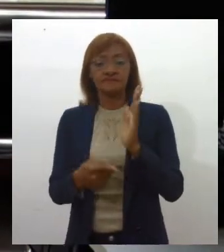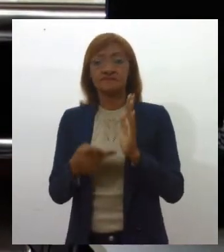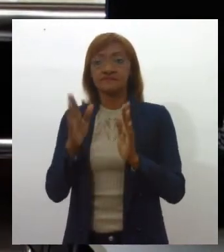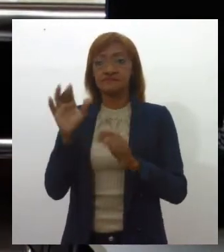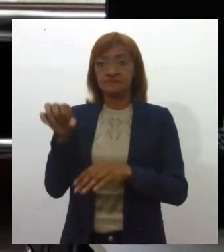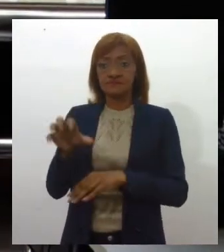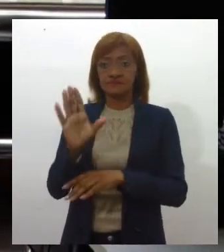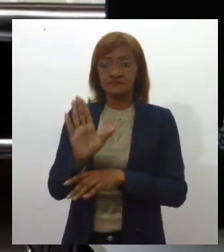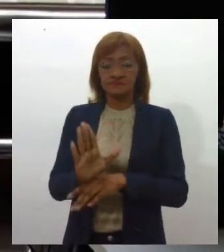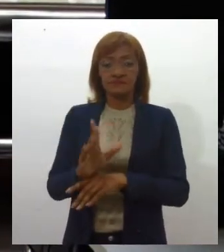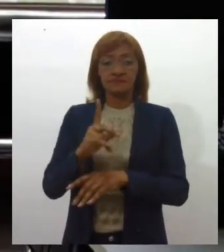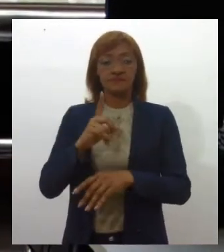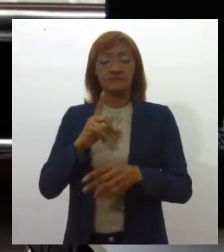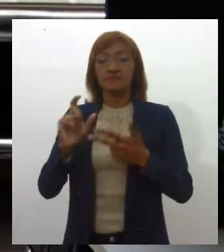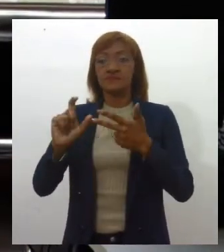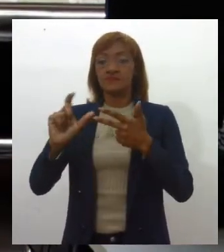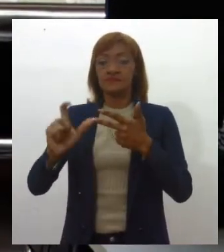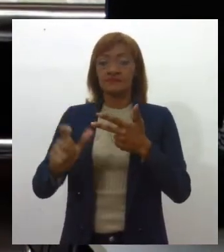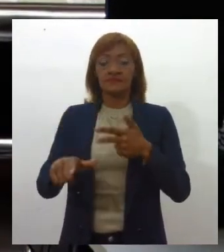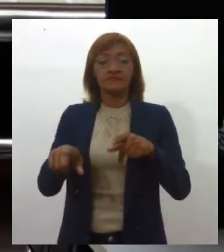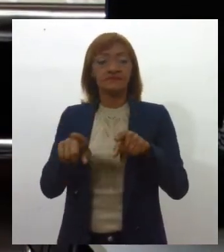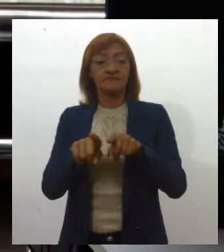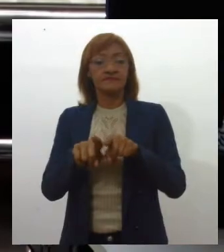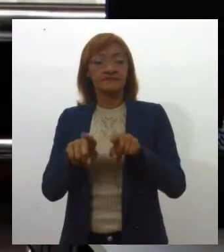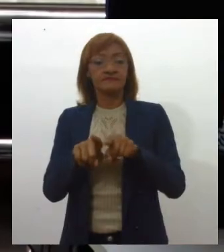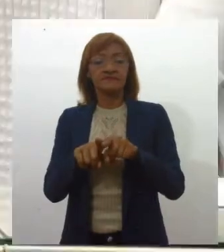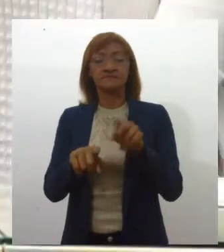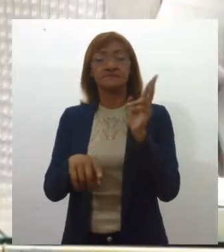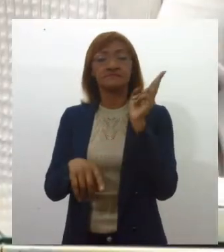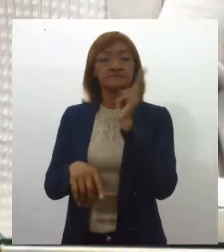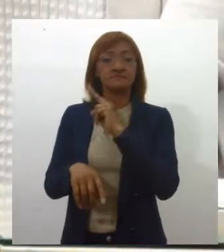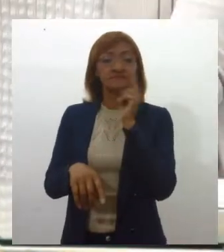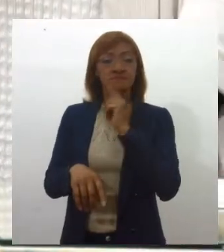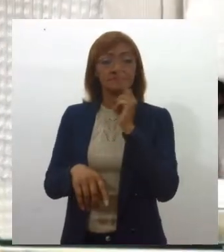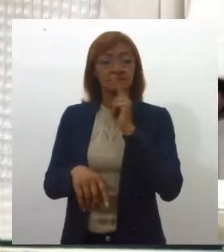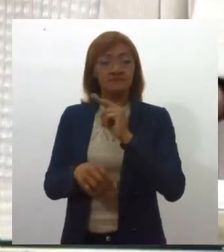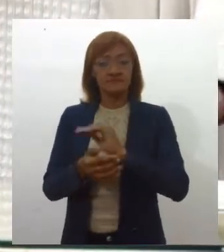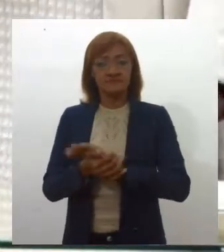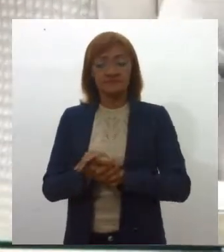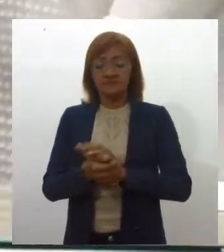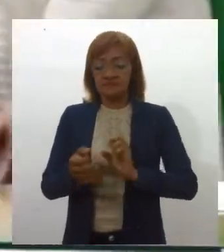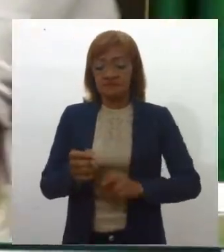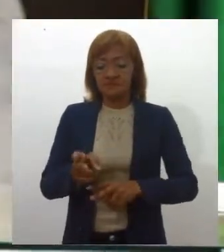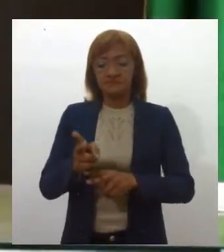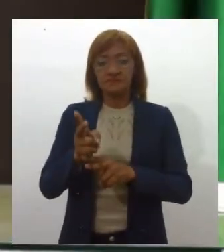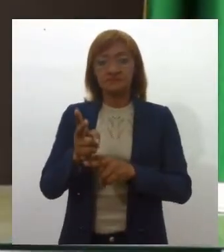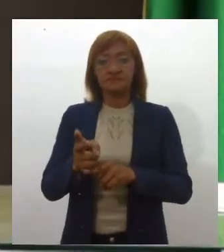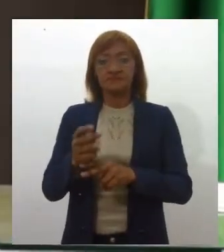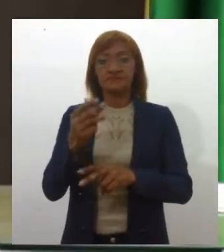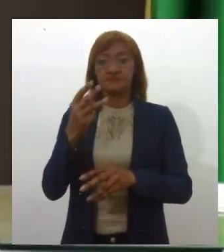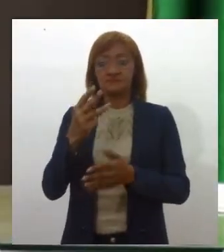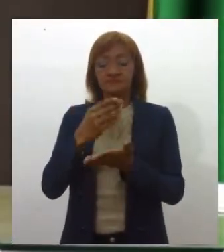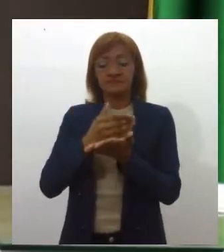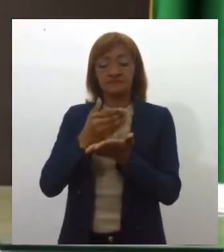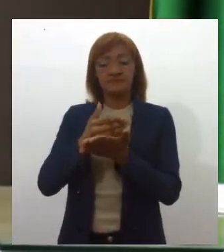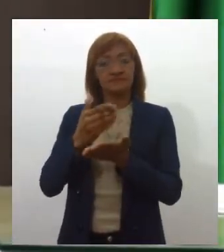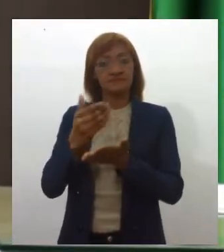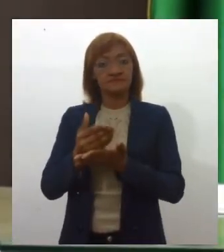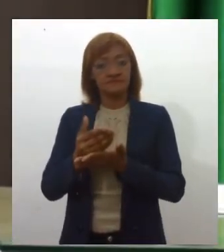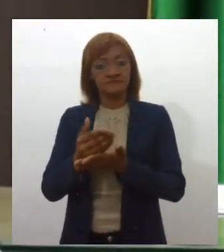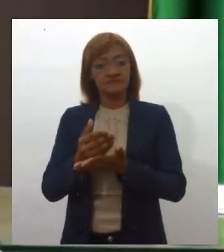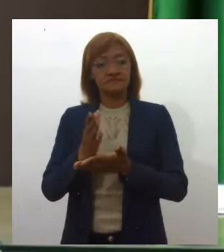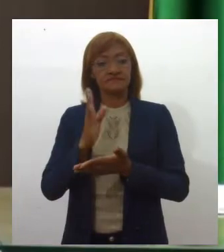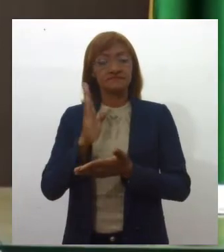os projetos, o do Executivo, que autoriza em caráter excepcional a continuidade por mais 3 parcelas do pagamento